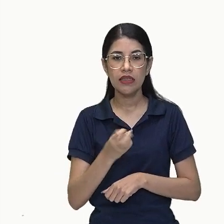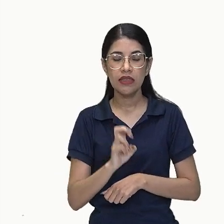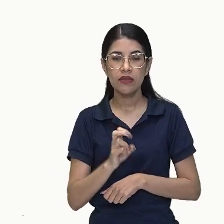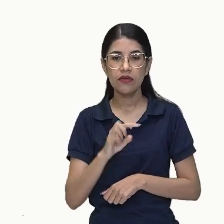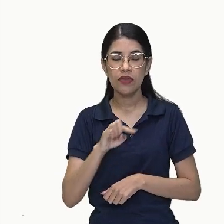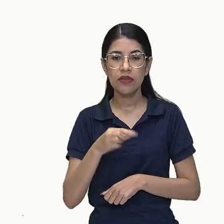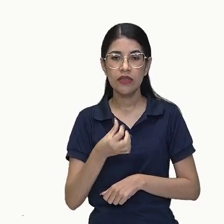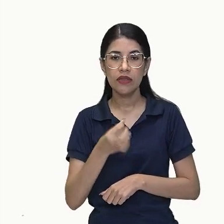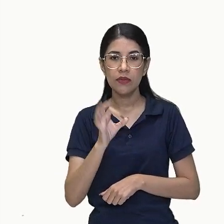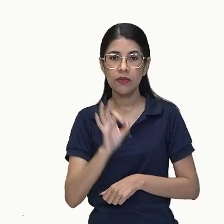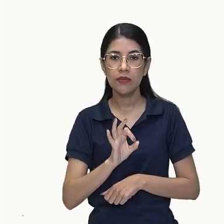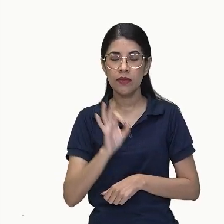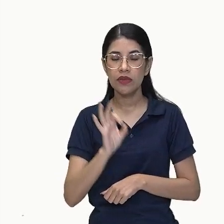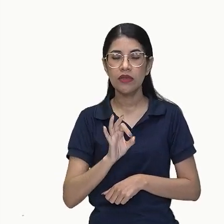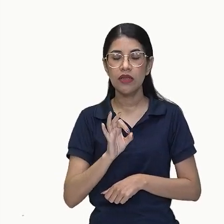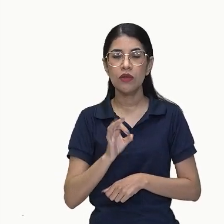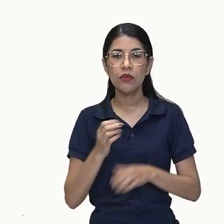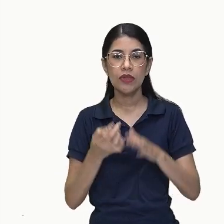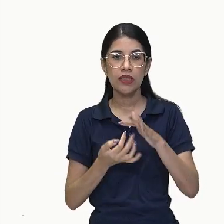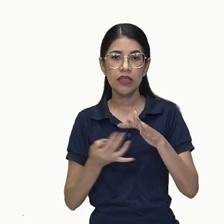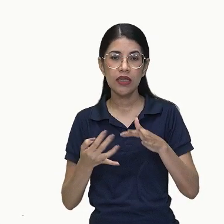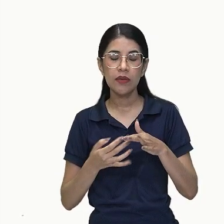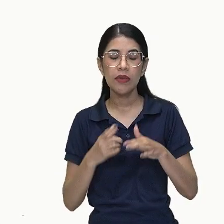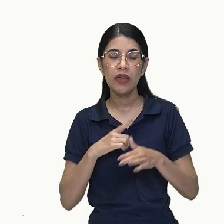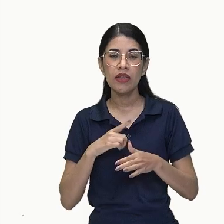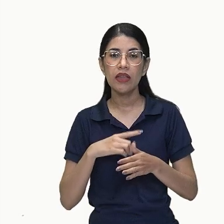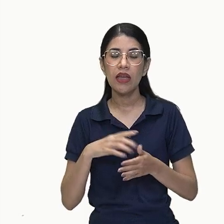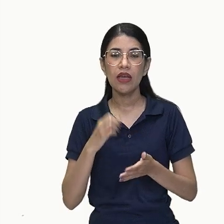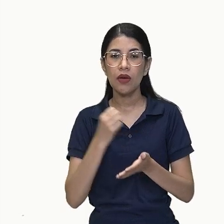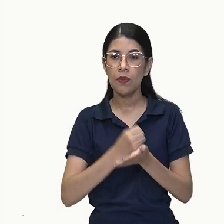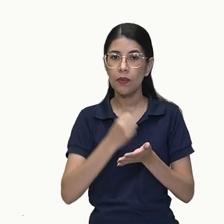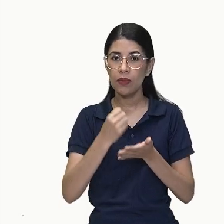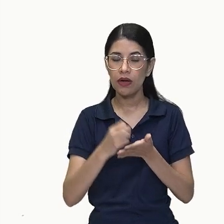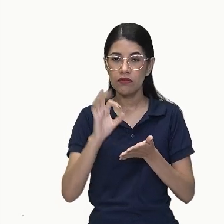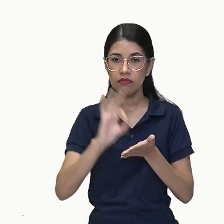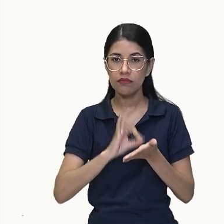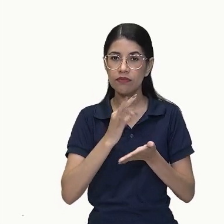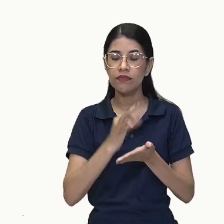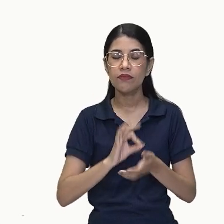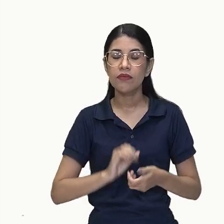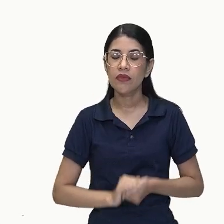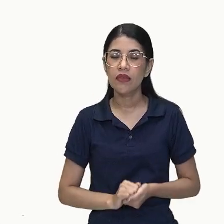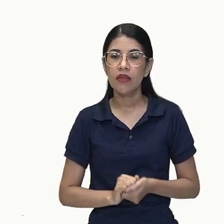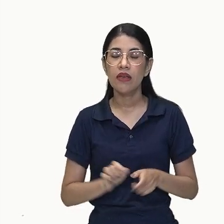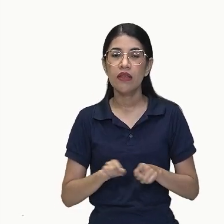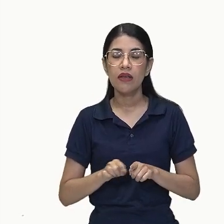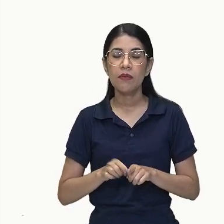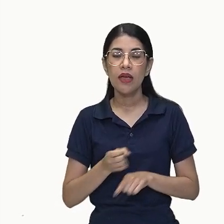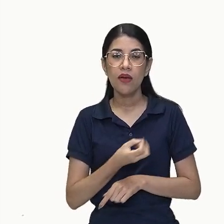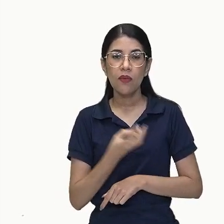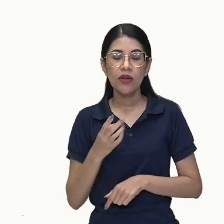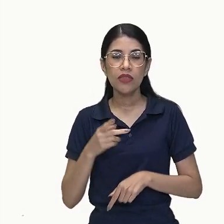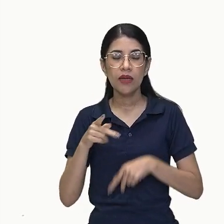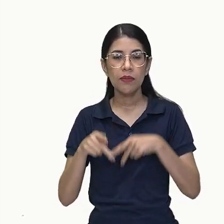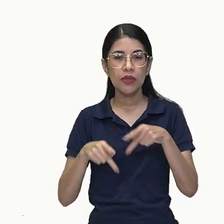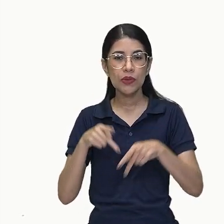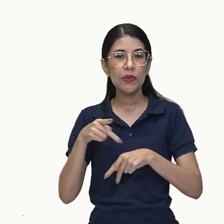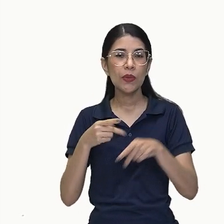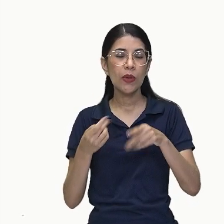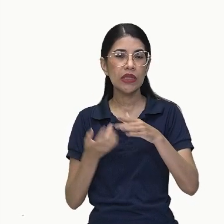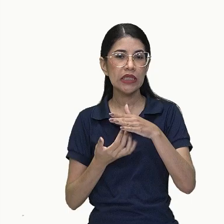35,6% dos trabalhadores imigrantes com carteira assinada. A presença expressiva de estrangeiros reflete